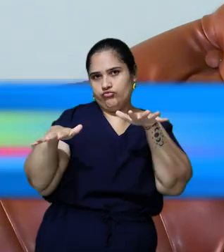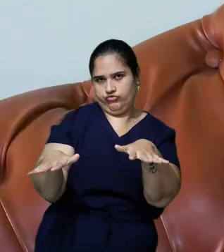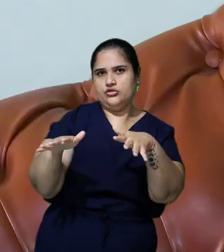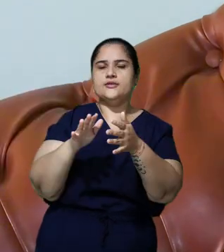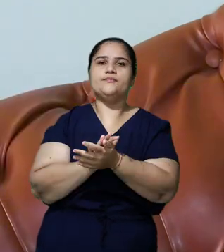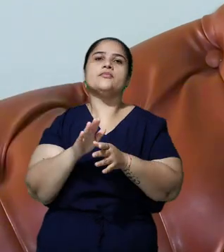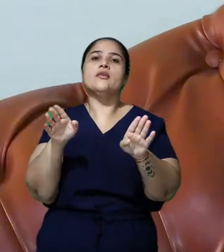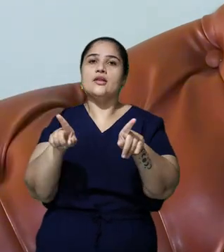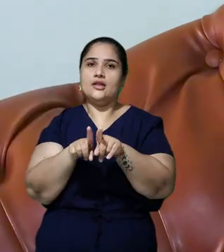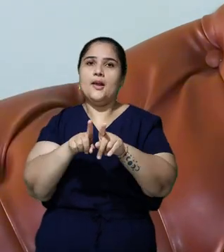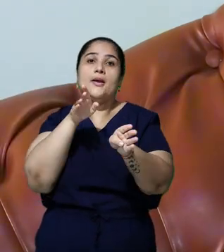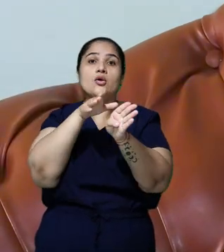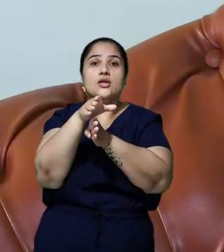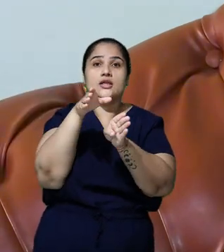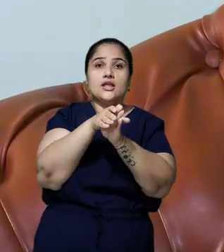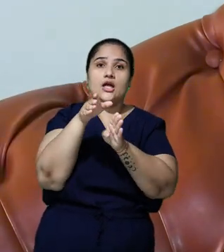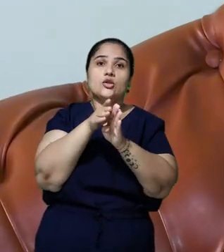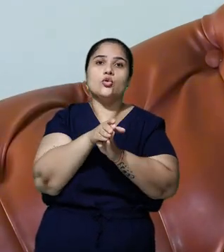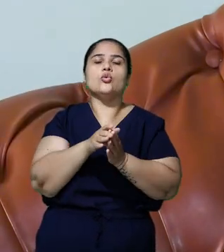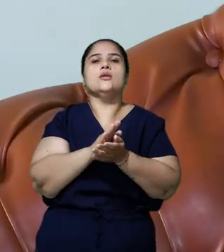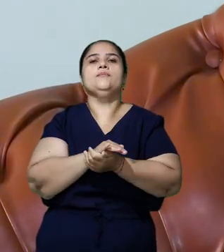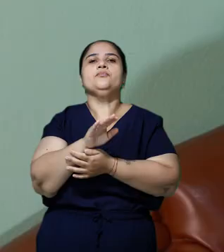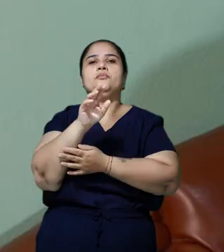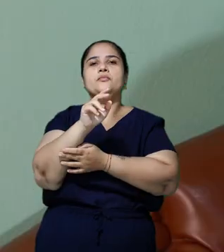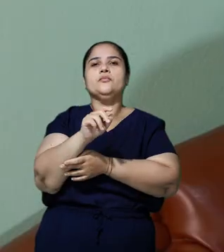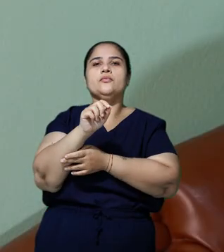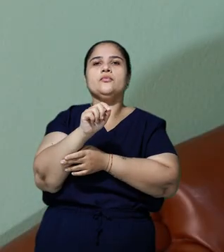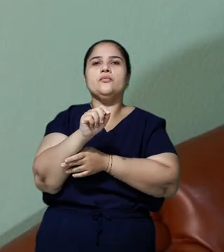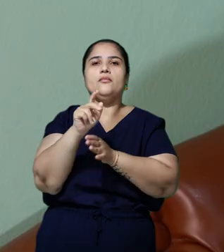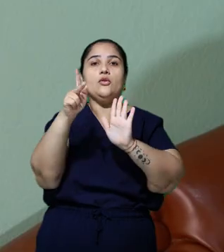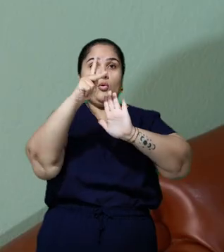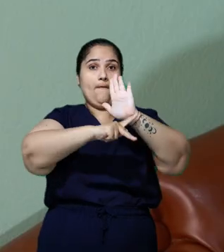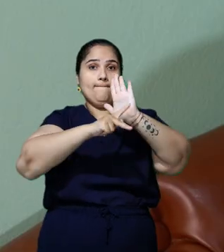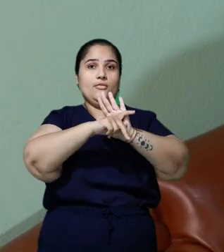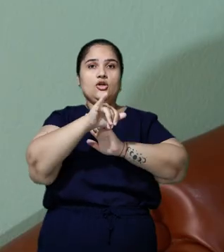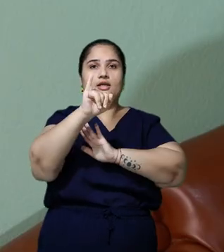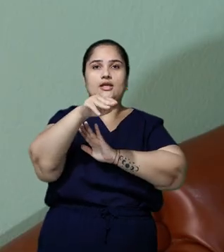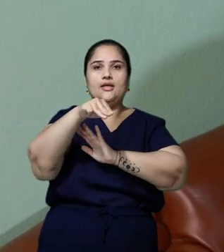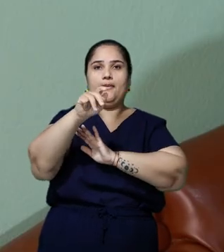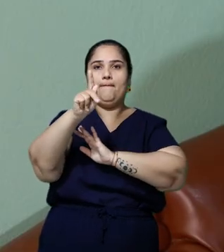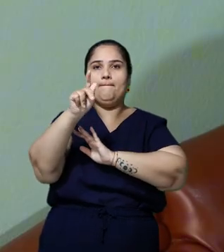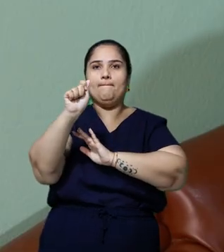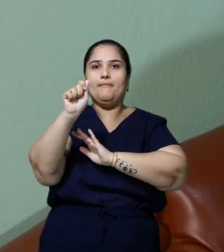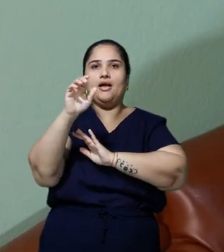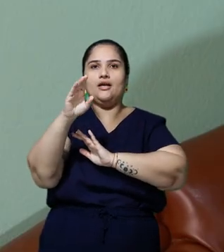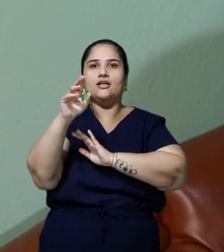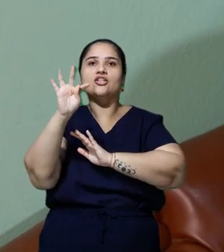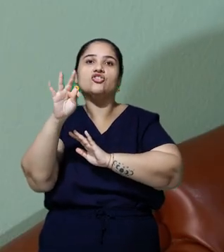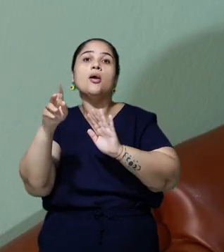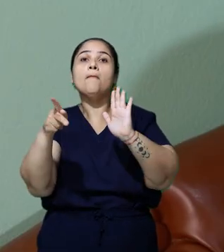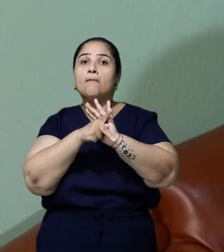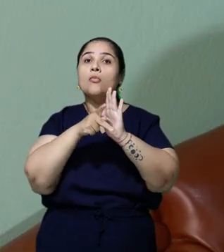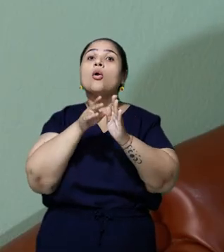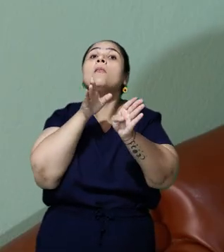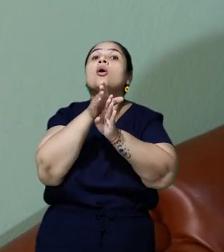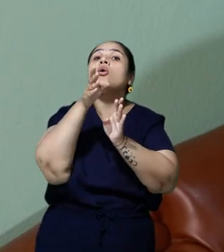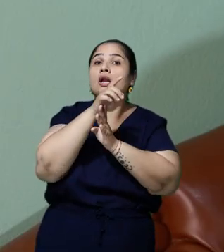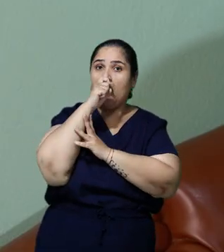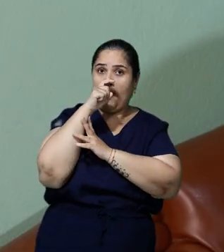do projeto Impact, que é um modelo de intervenção voltado para o treinamento parental, e já estou